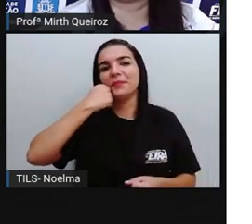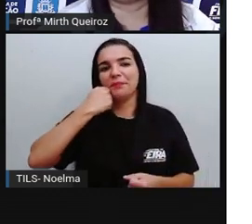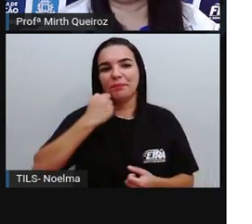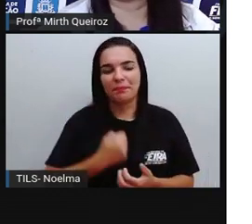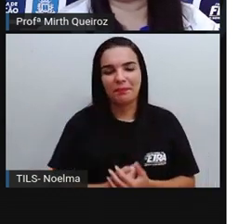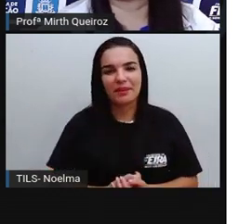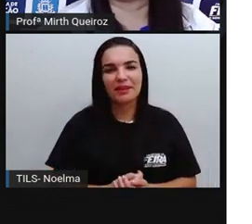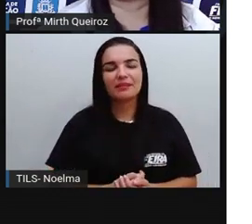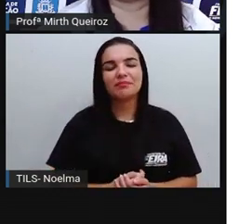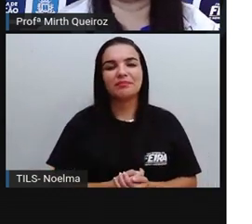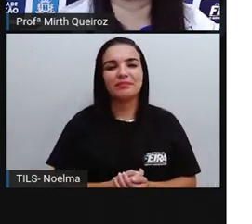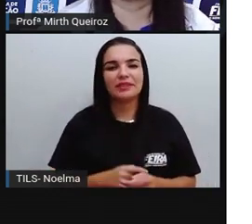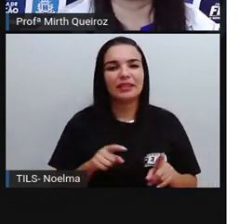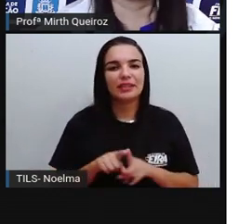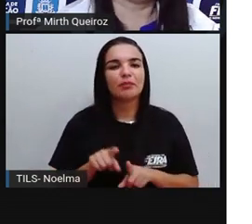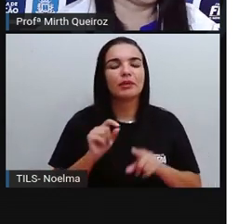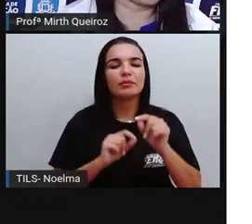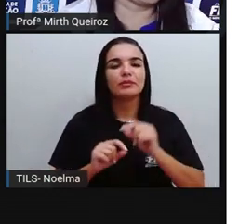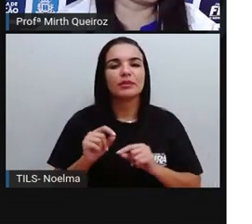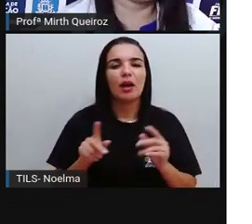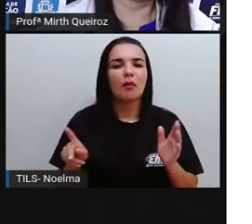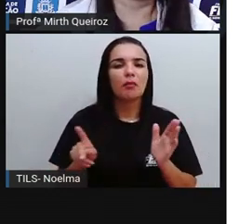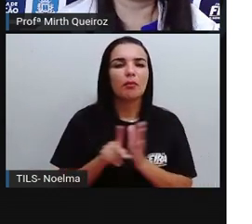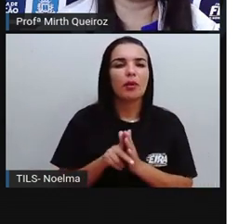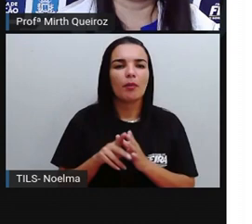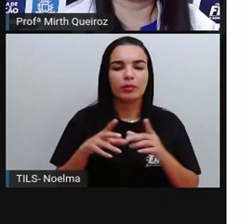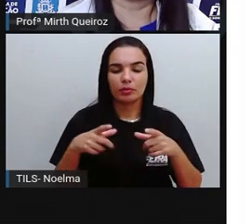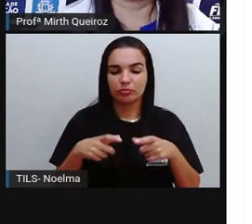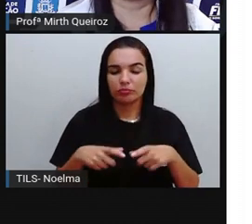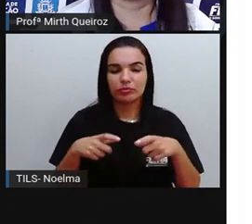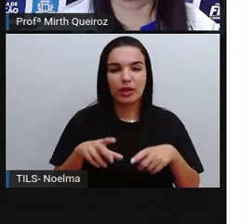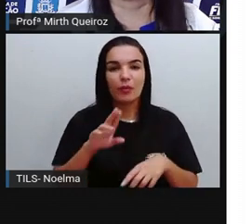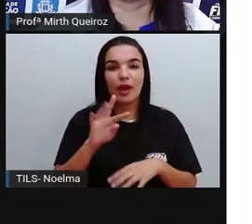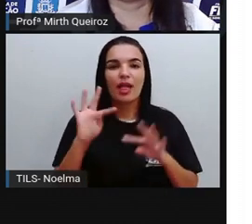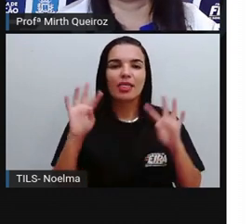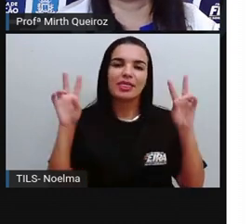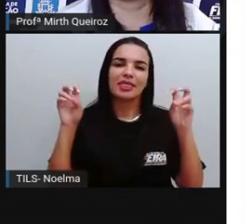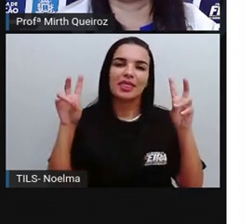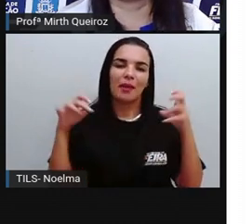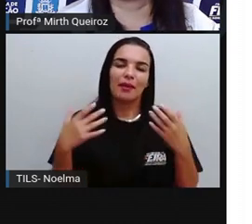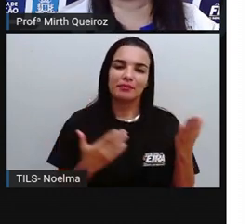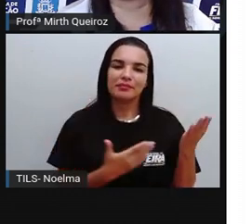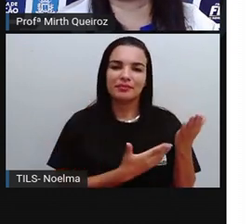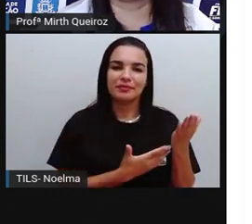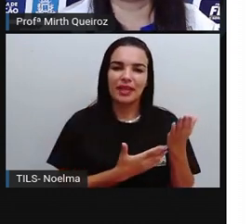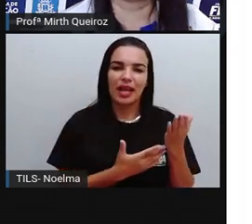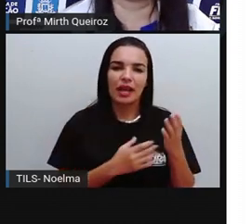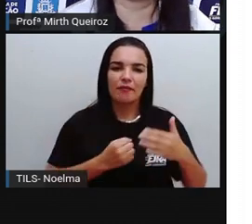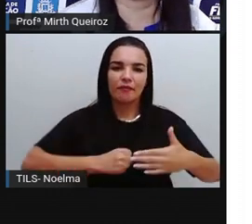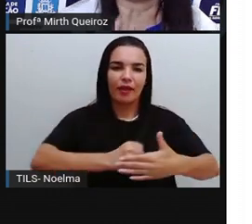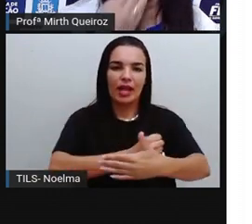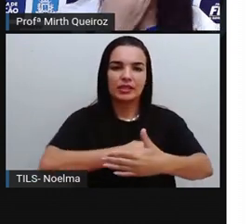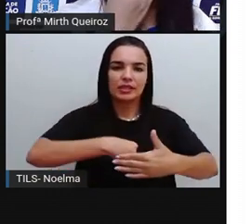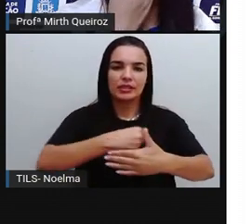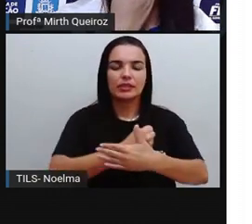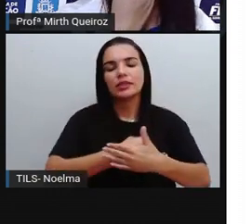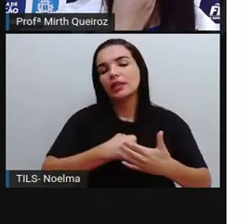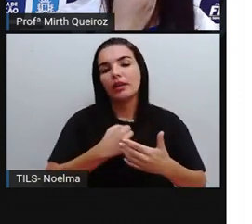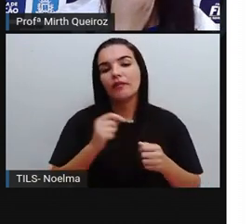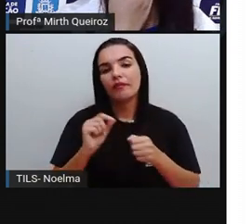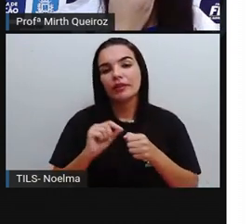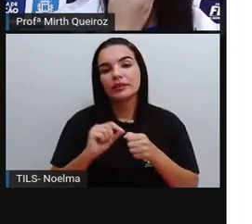isso, a partir até mesmo do próprio tema aí da obra, né? E isso é